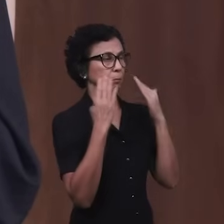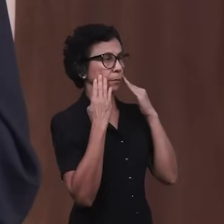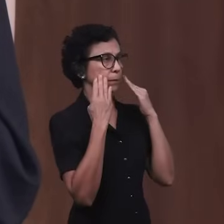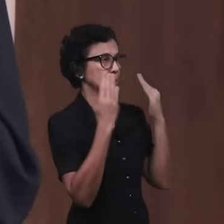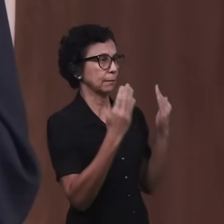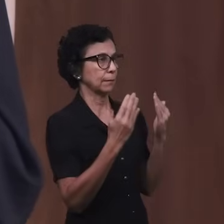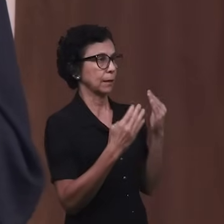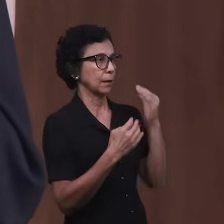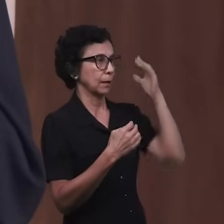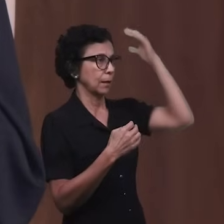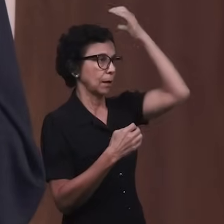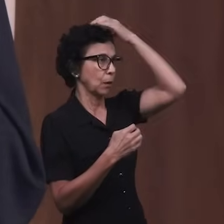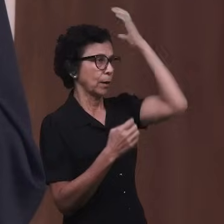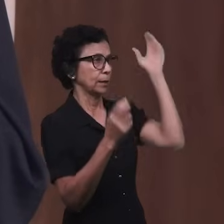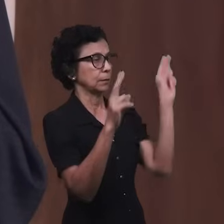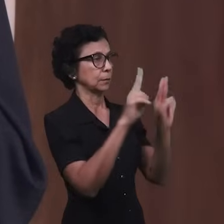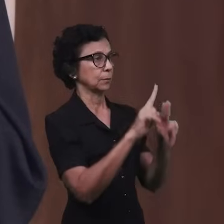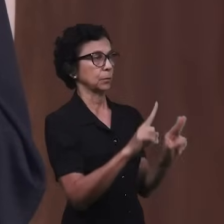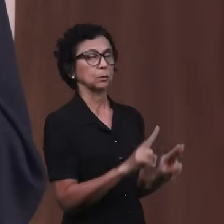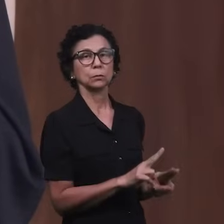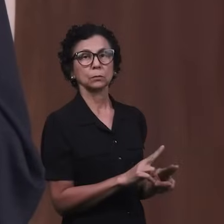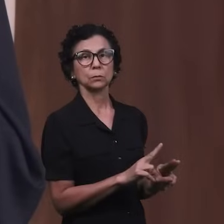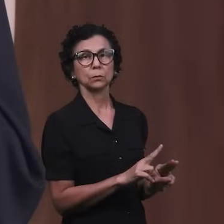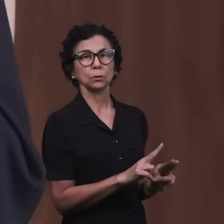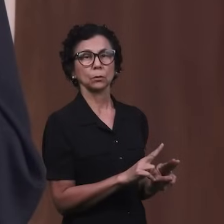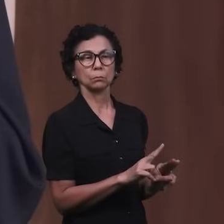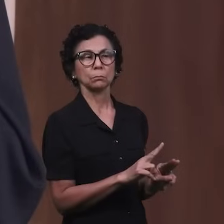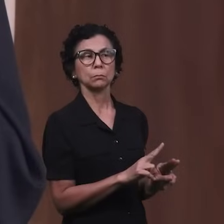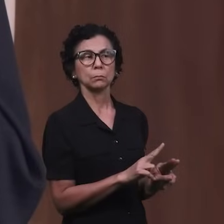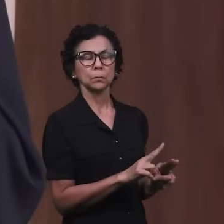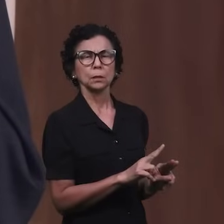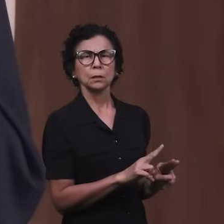Nabucodonosor. E o rei Nabucodonosor